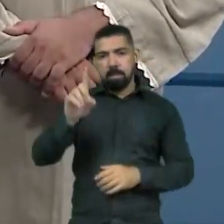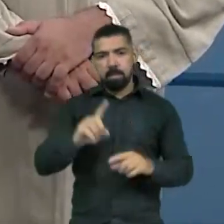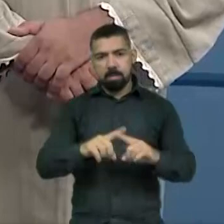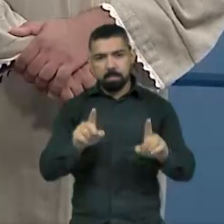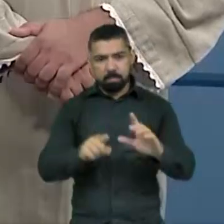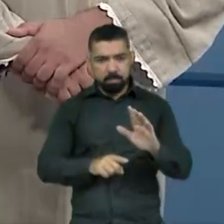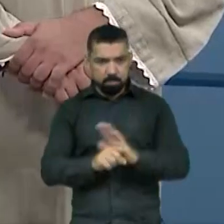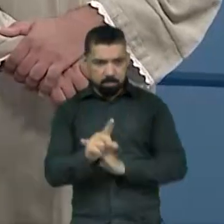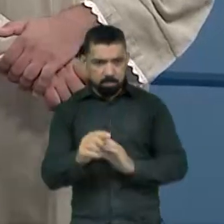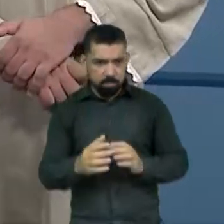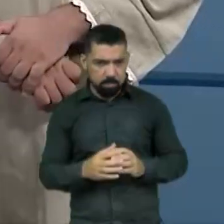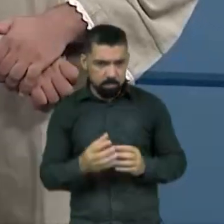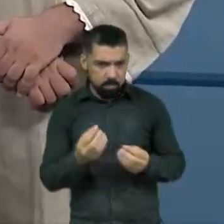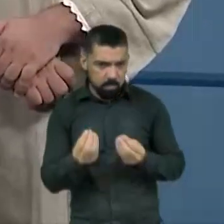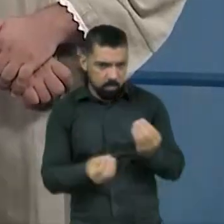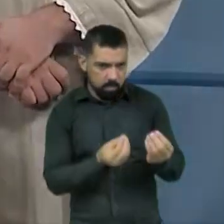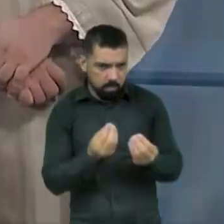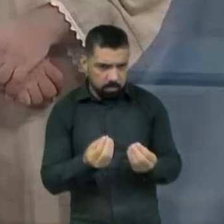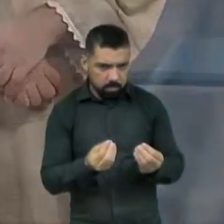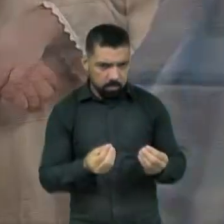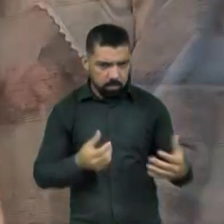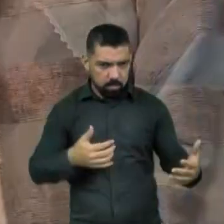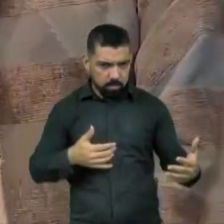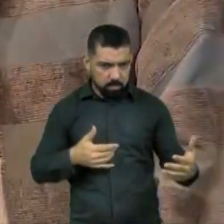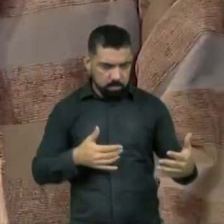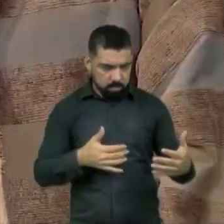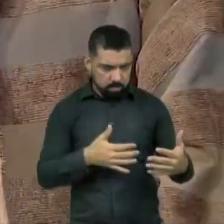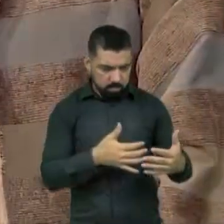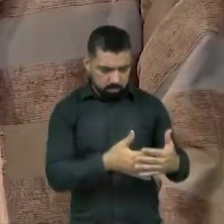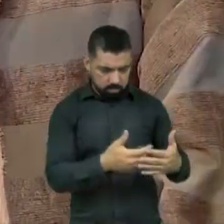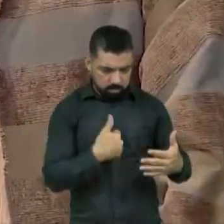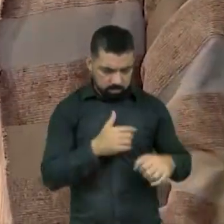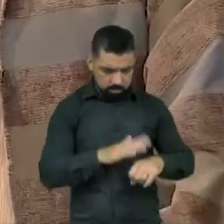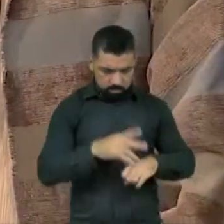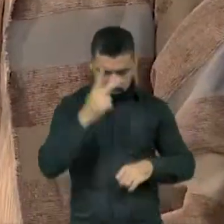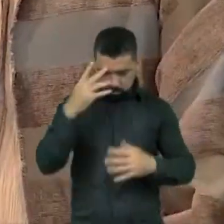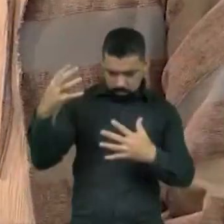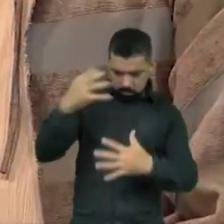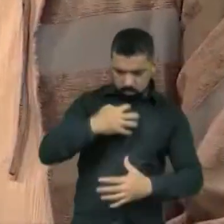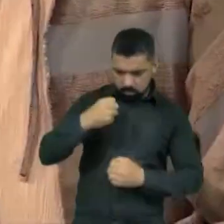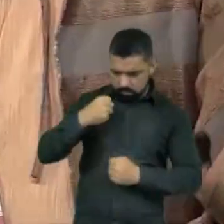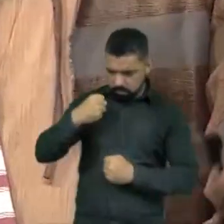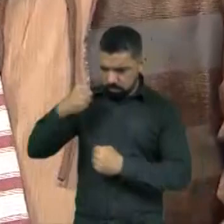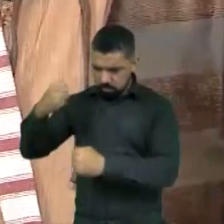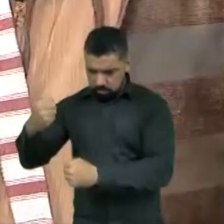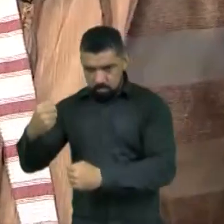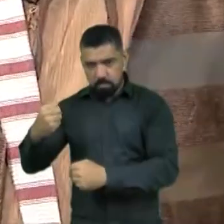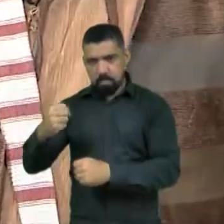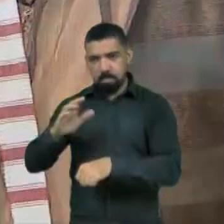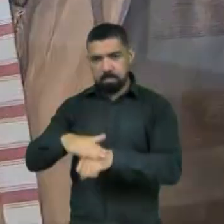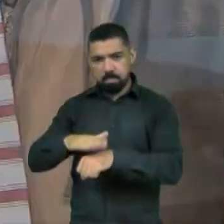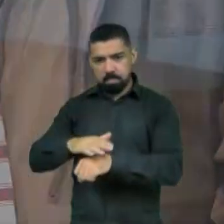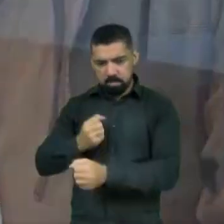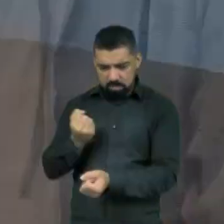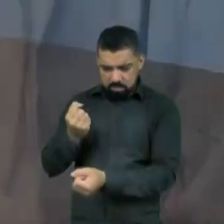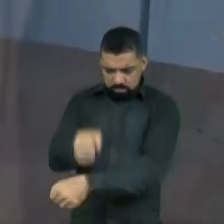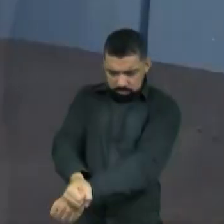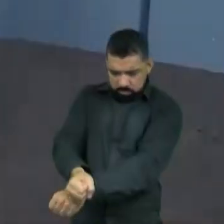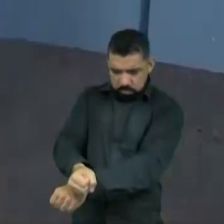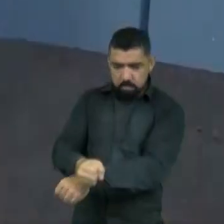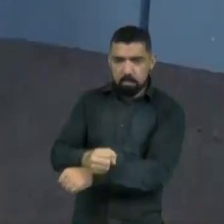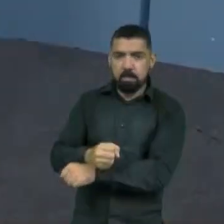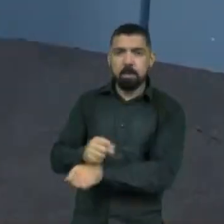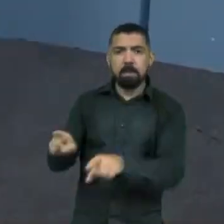assim? Muito em breve serei entregue aos meus irmãos. Serei preso